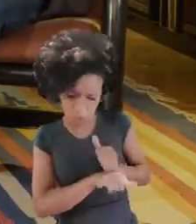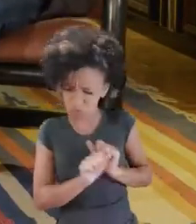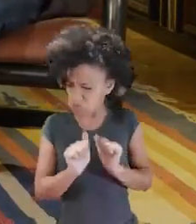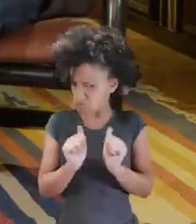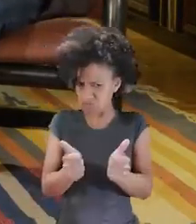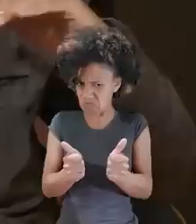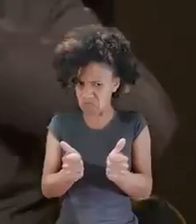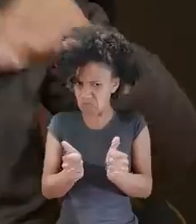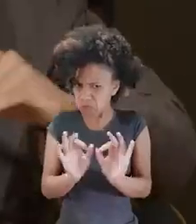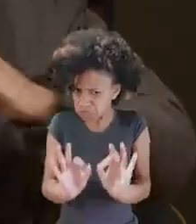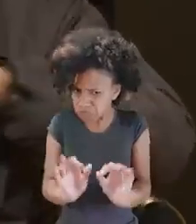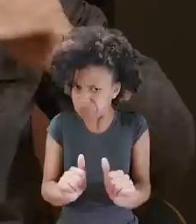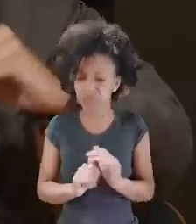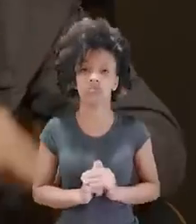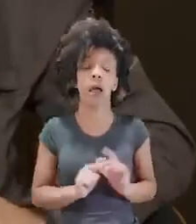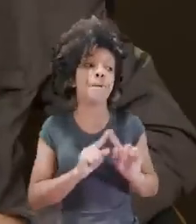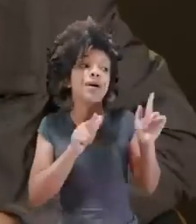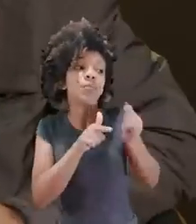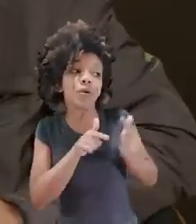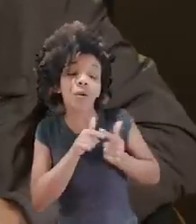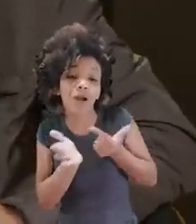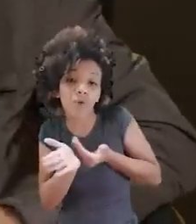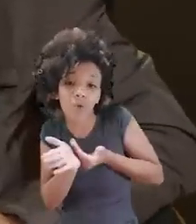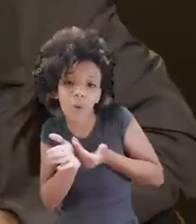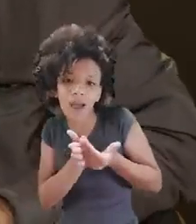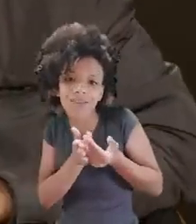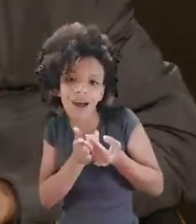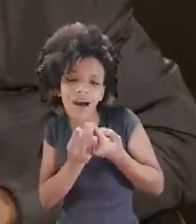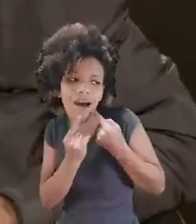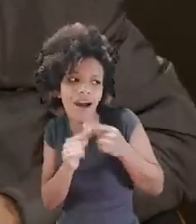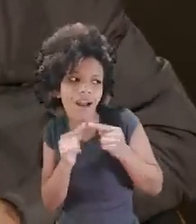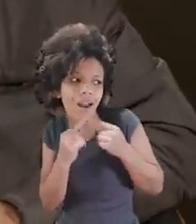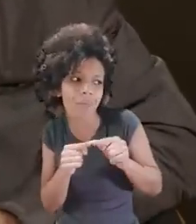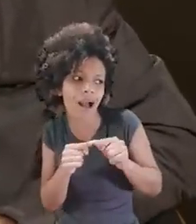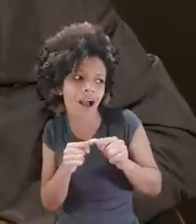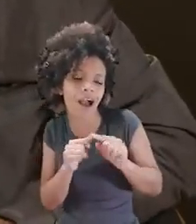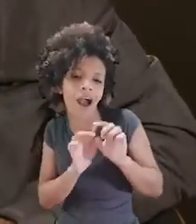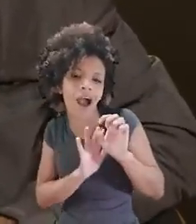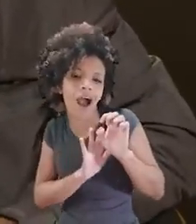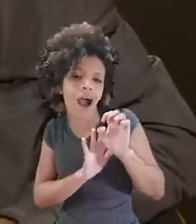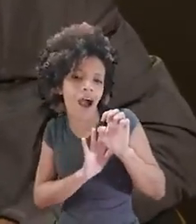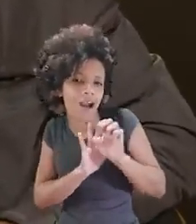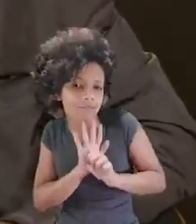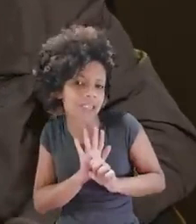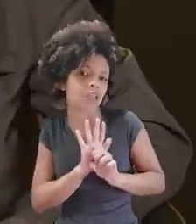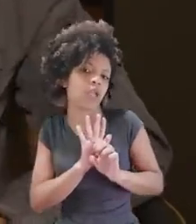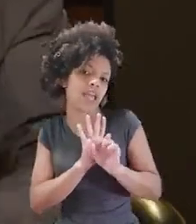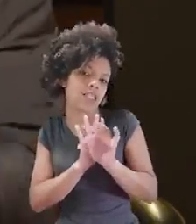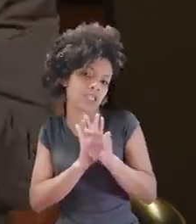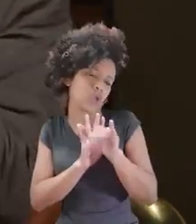nada de errado o problema é quando ele começa a criticar a instituição policial